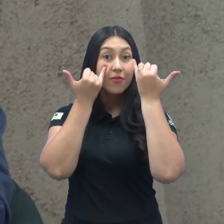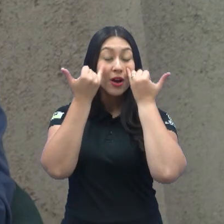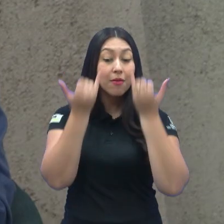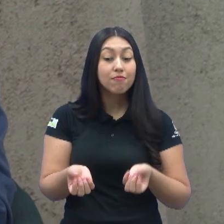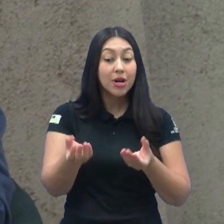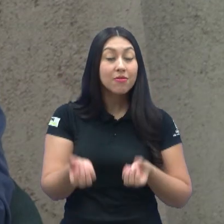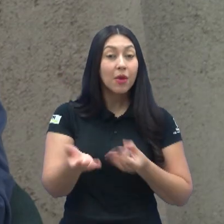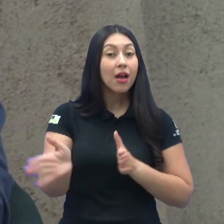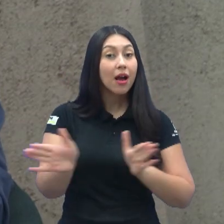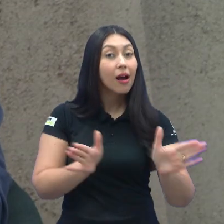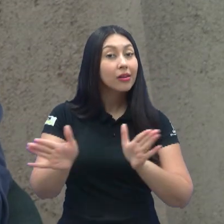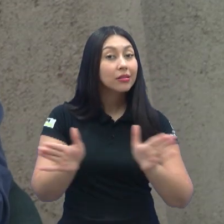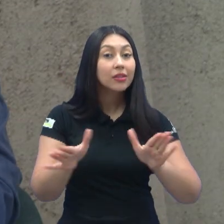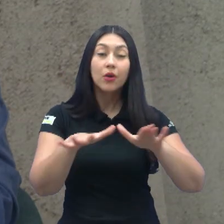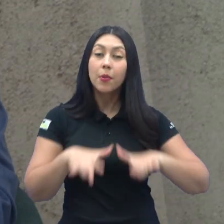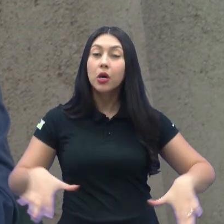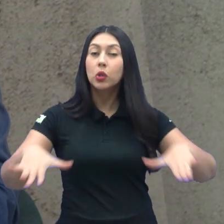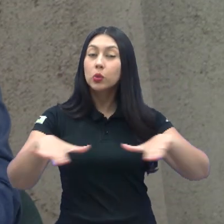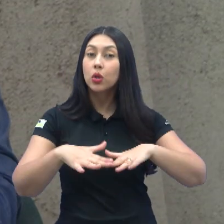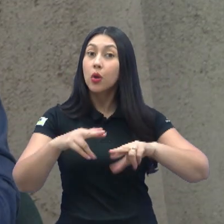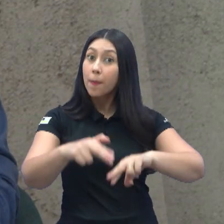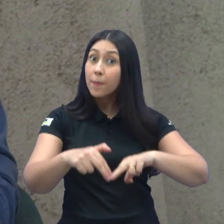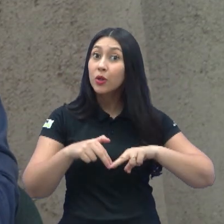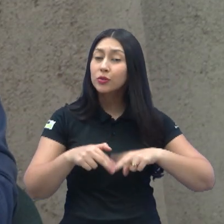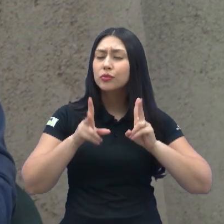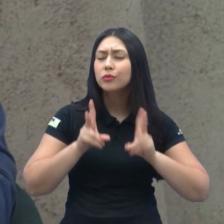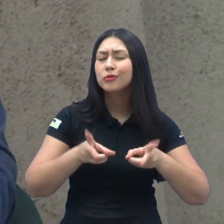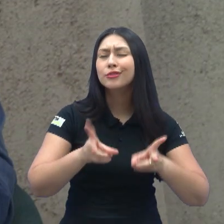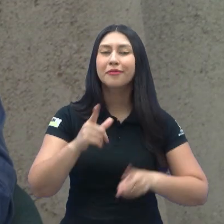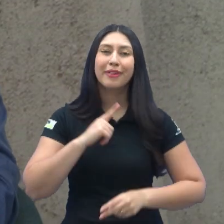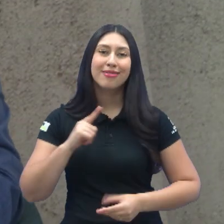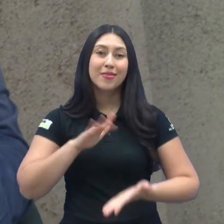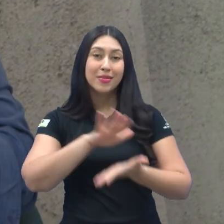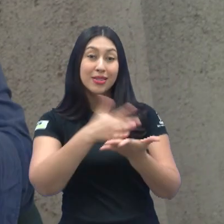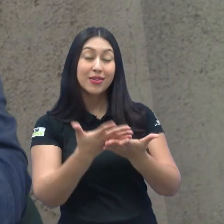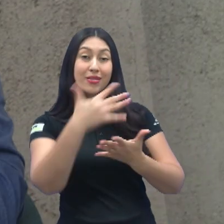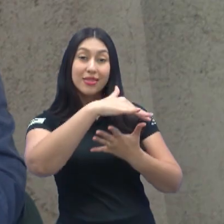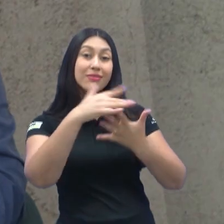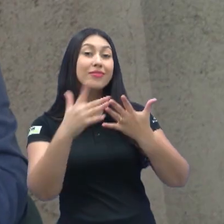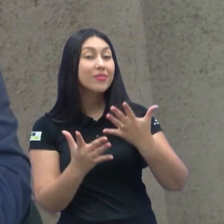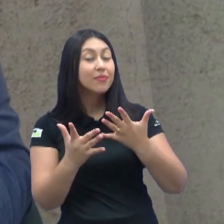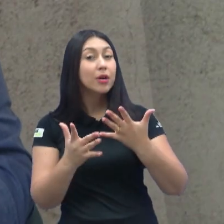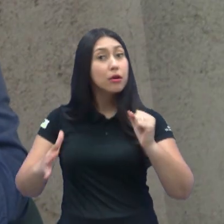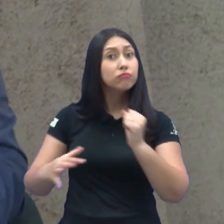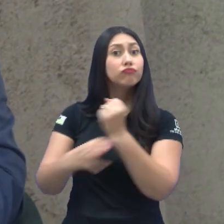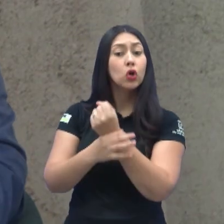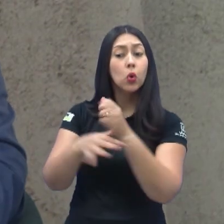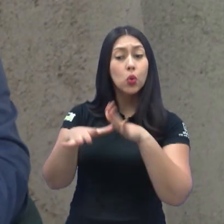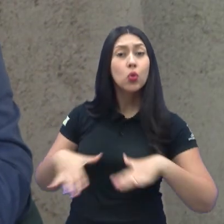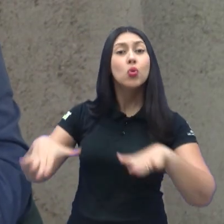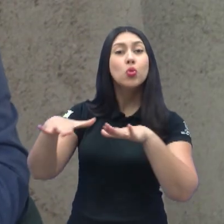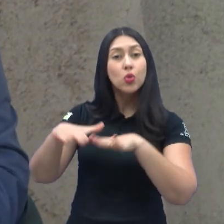acessível para todos. Por isso, todos os programas contam com a tradução de Libras, garantindo que ninguém fique de